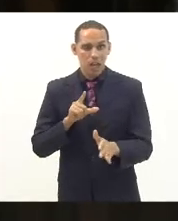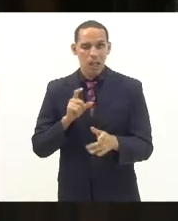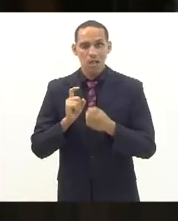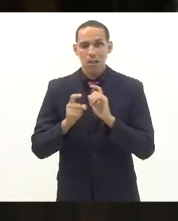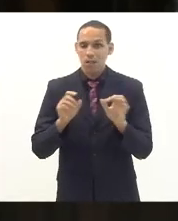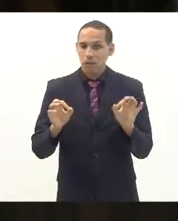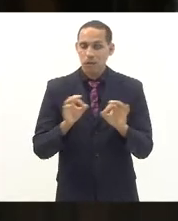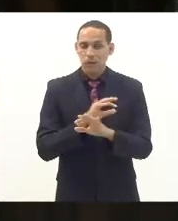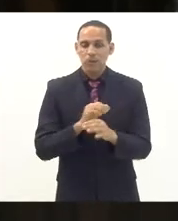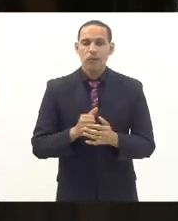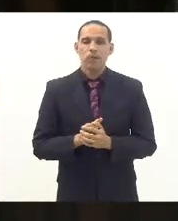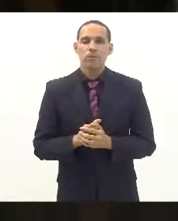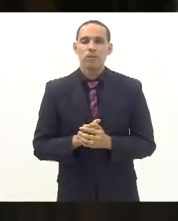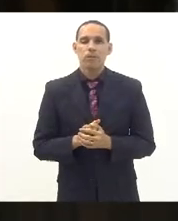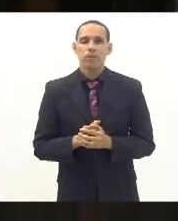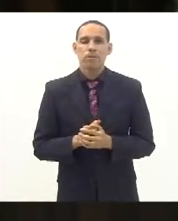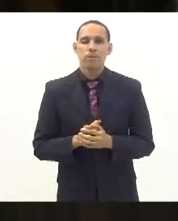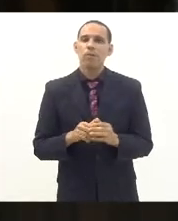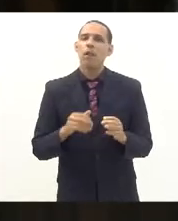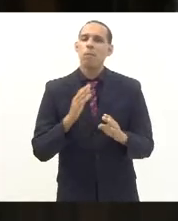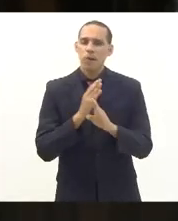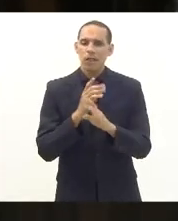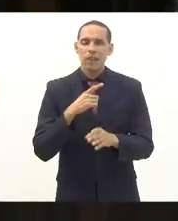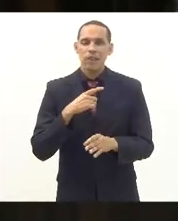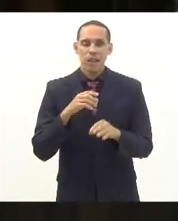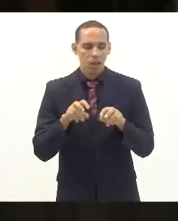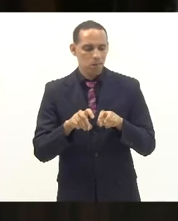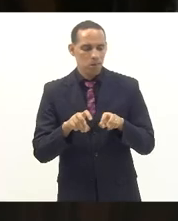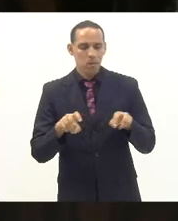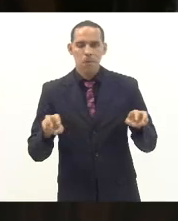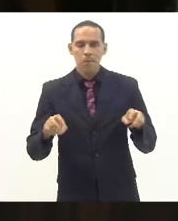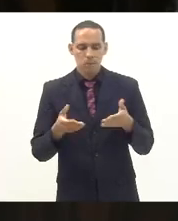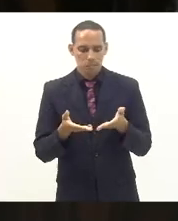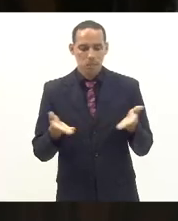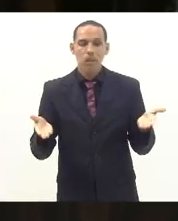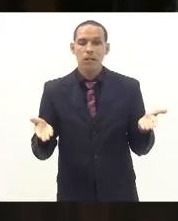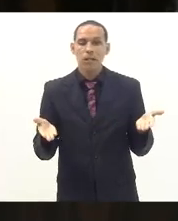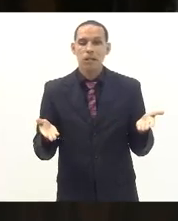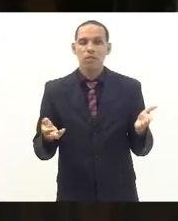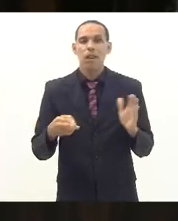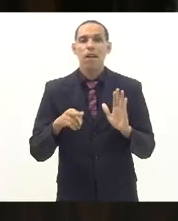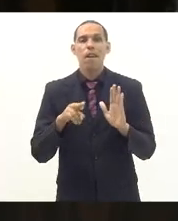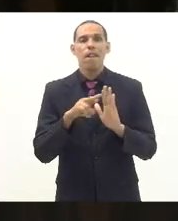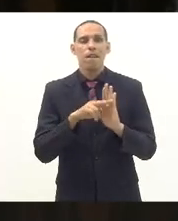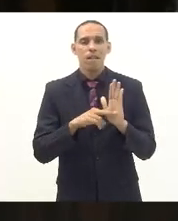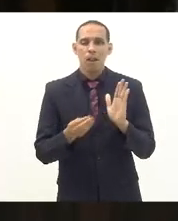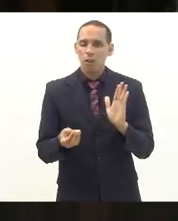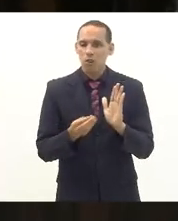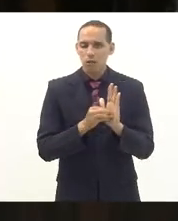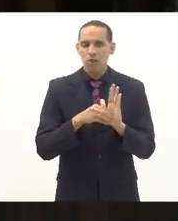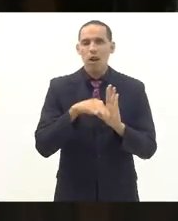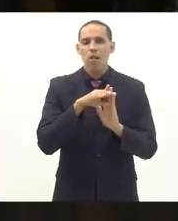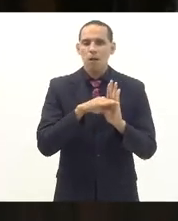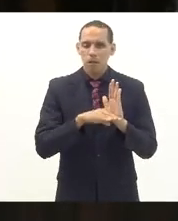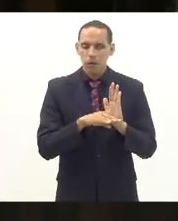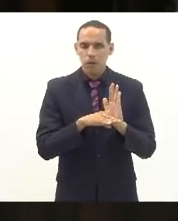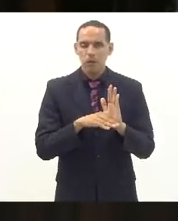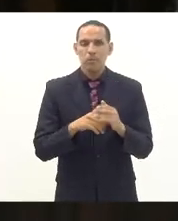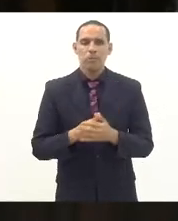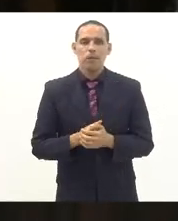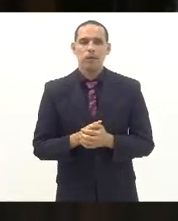encerrar a sessão a porém ainda sobre a mesa o requerimento de inclusão na ordem do dia